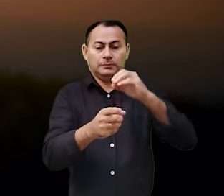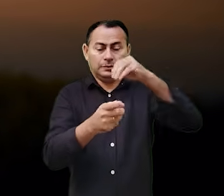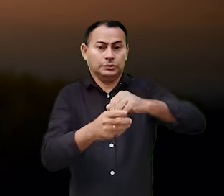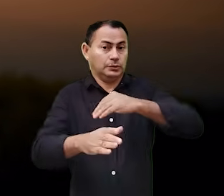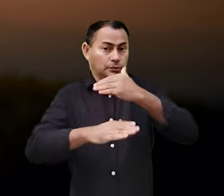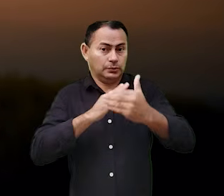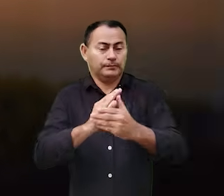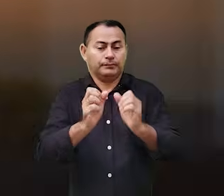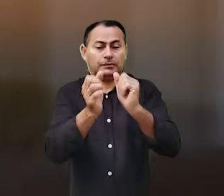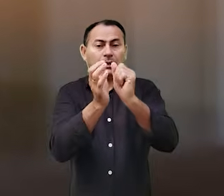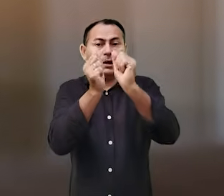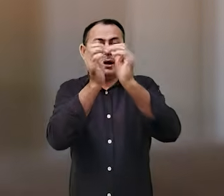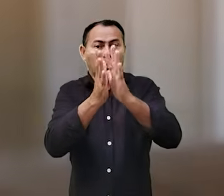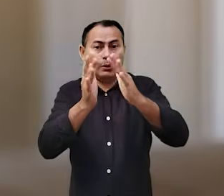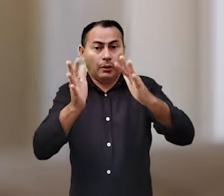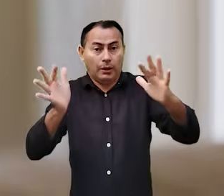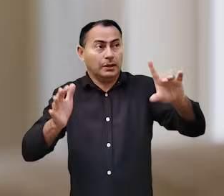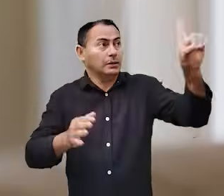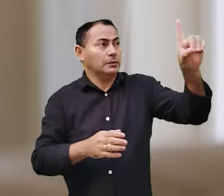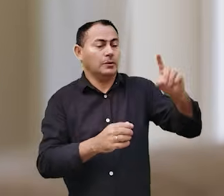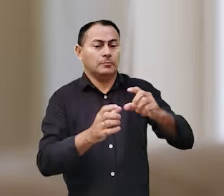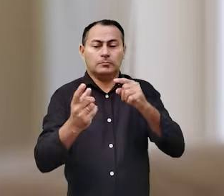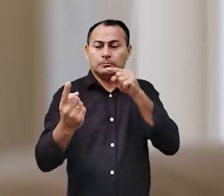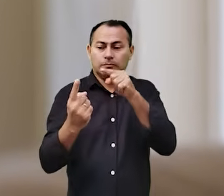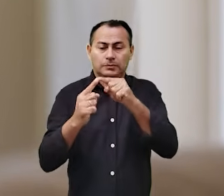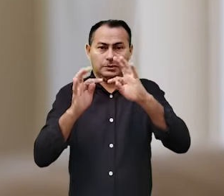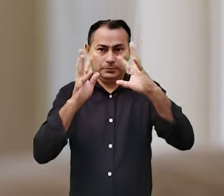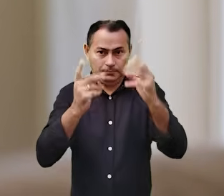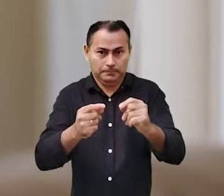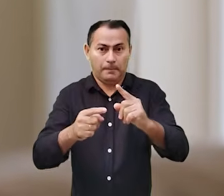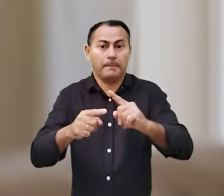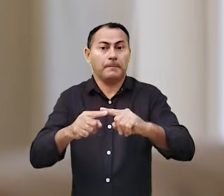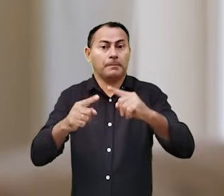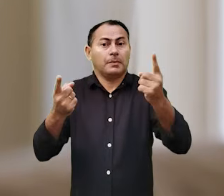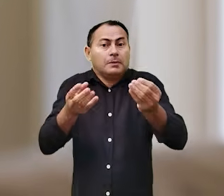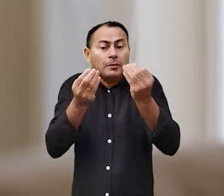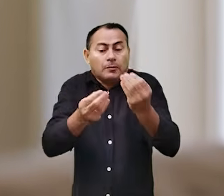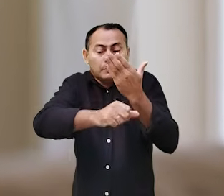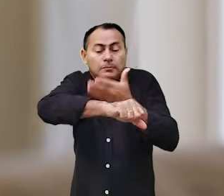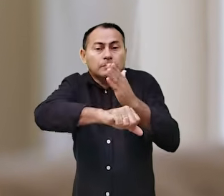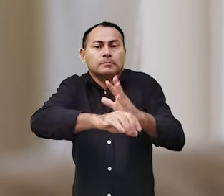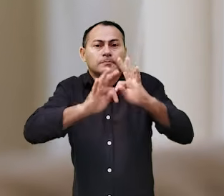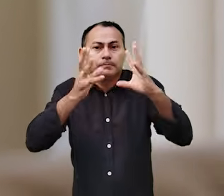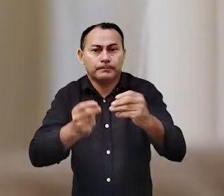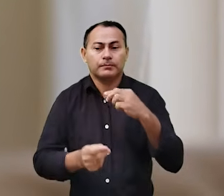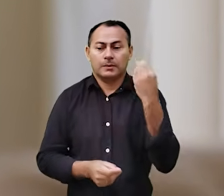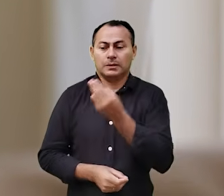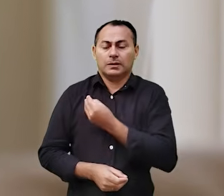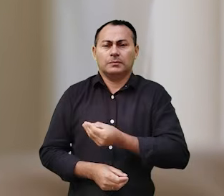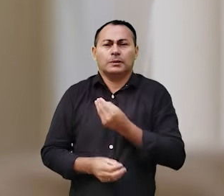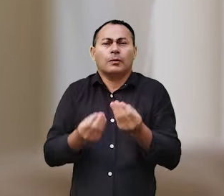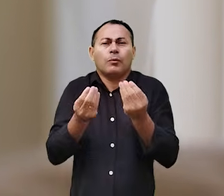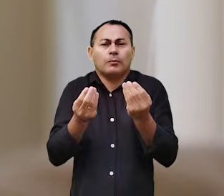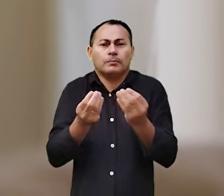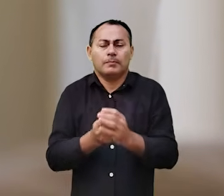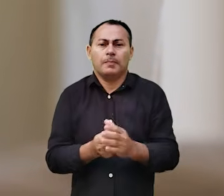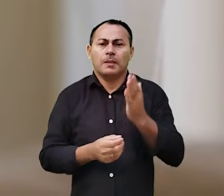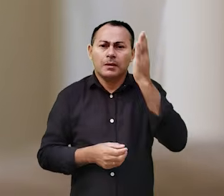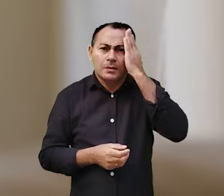tudo, e a glória de Deus é o propósito de tudo. Mas como aplicar tudo isso em nossas vidas,